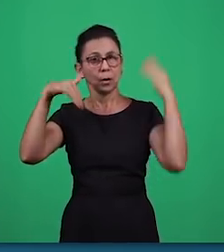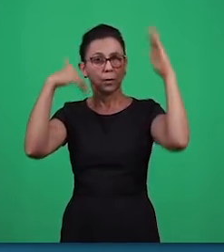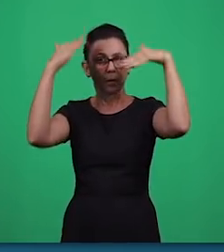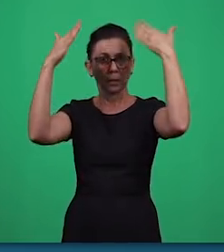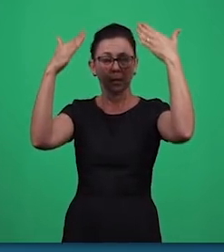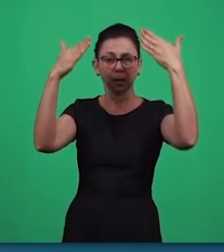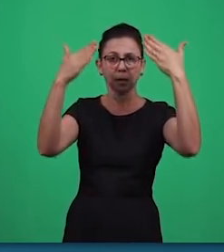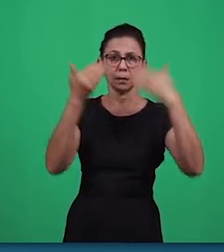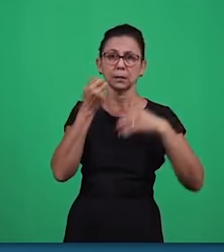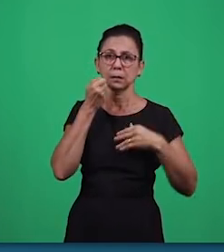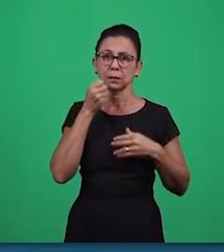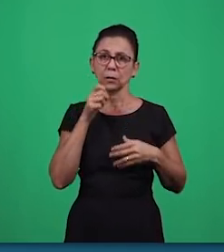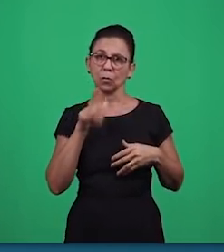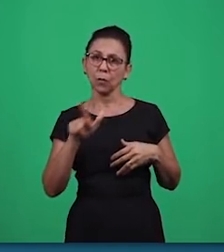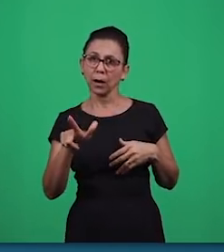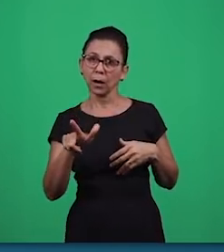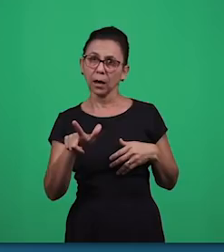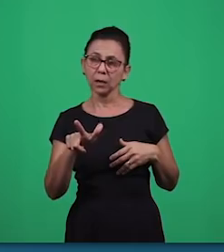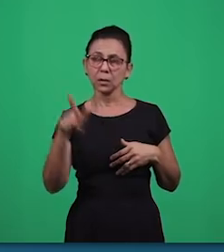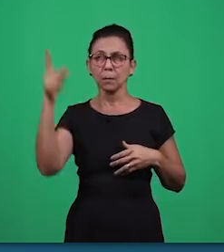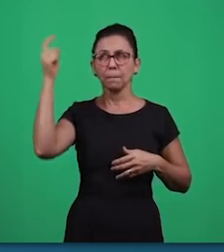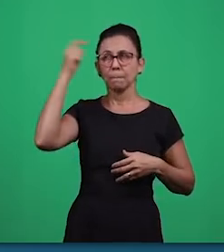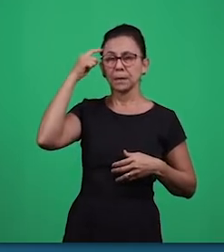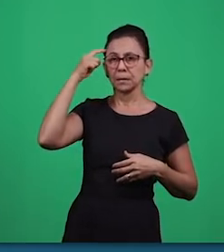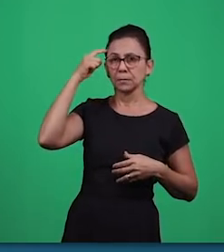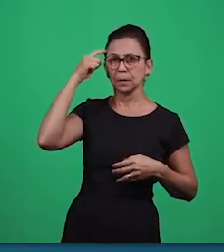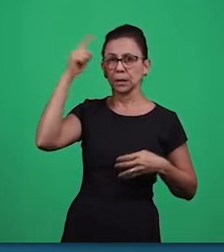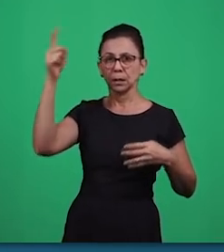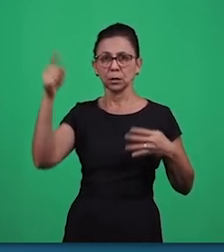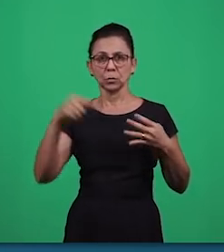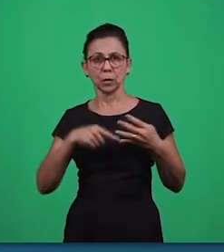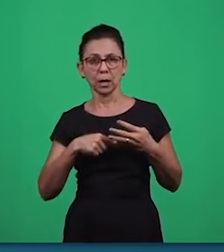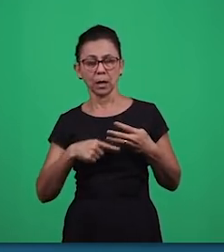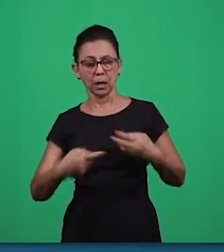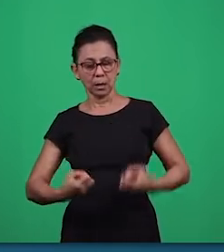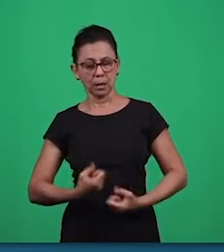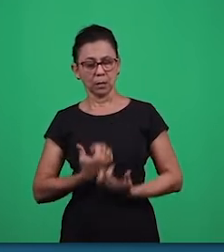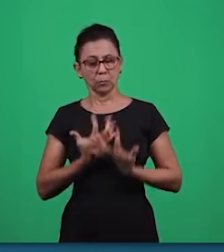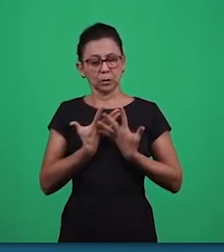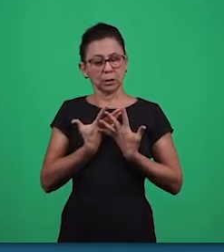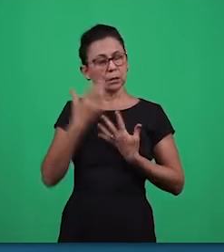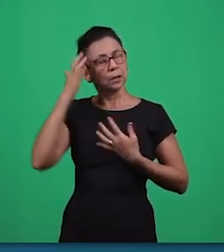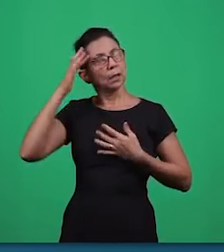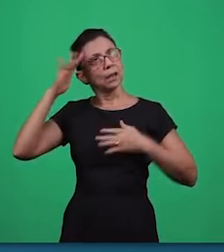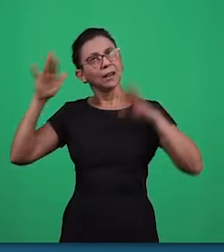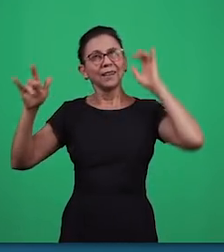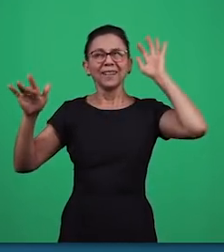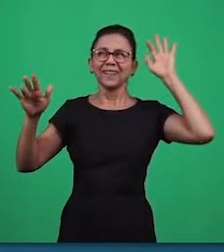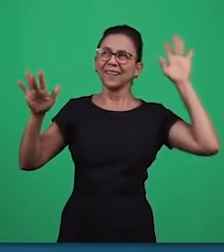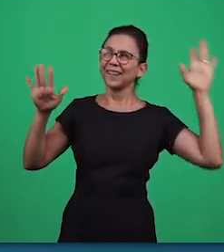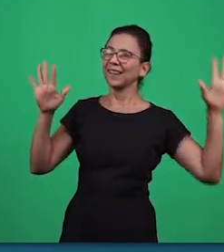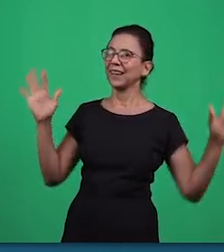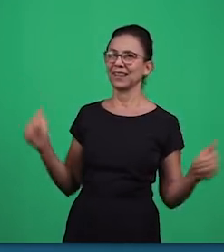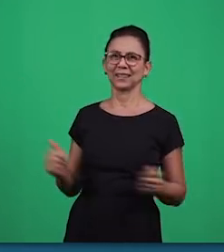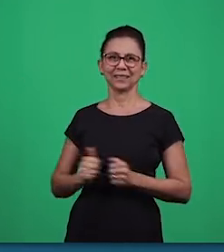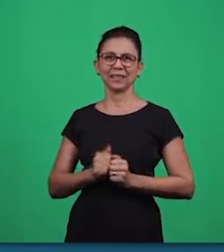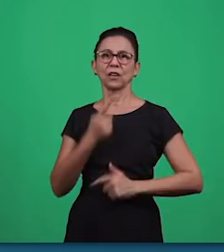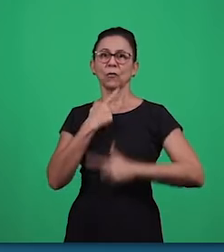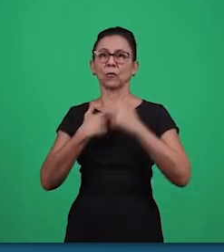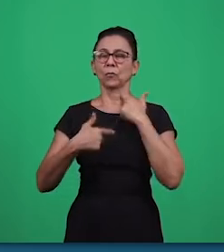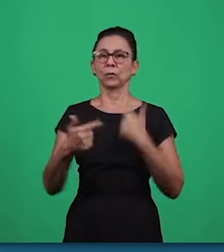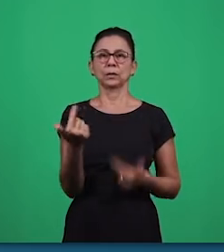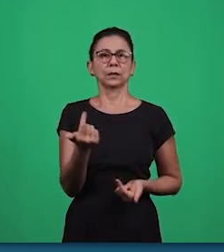da linguagem, do pensamento, das emoções, da imaginação, da vontade voluntária,